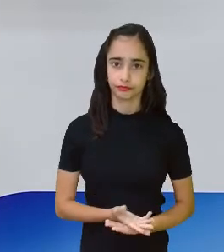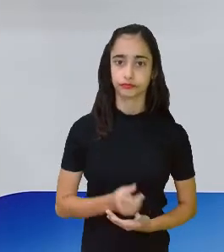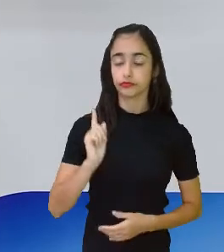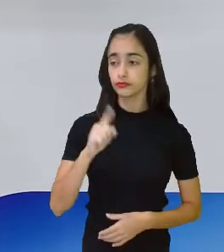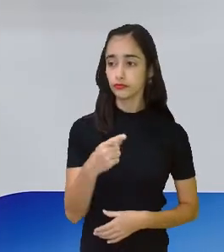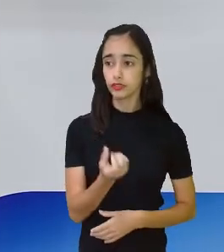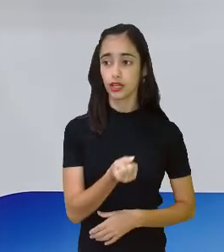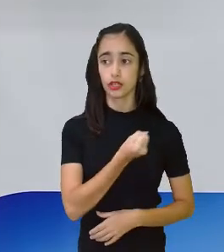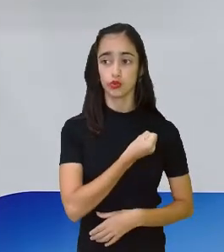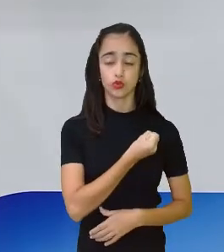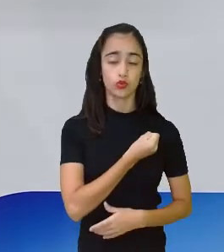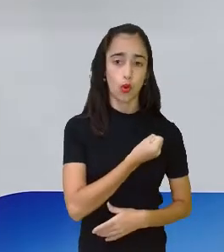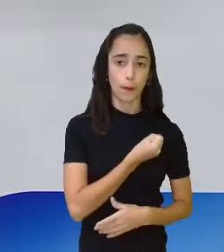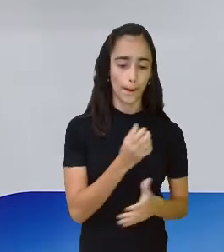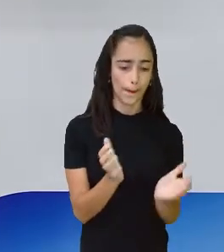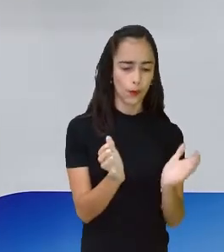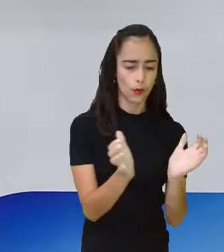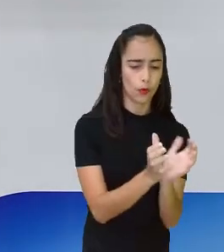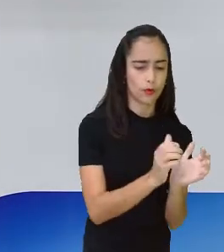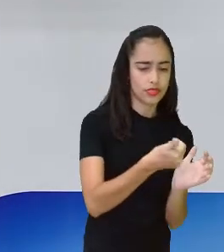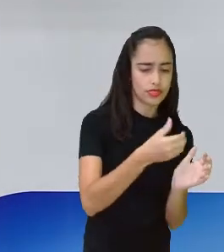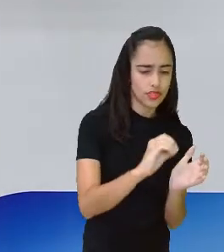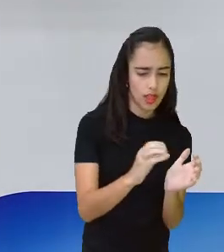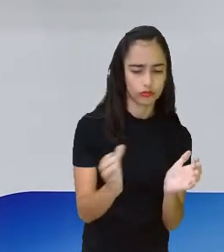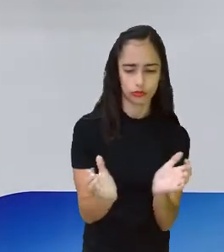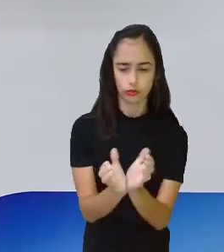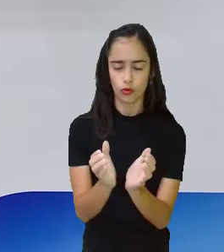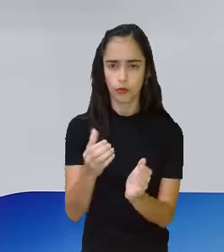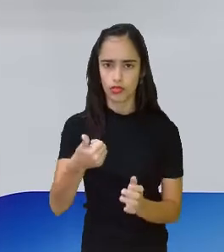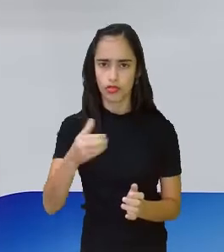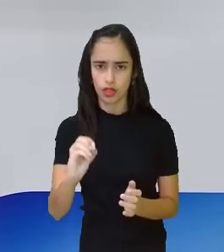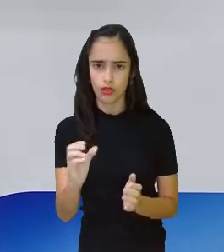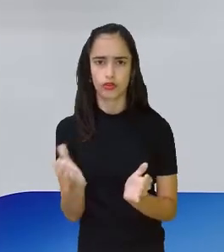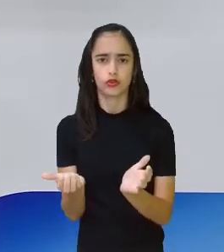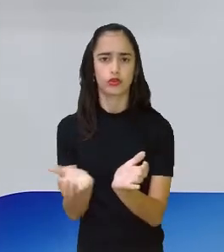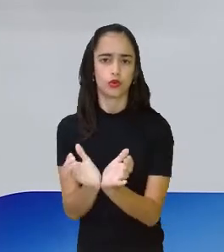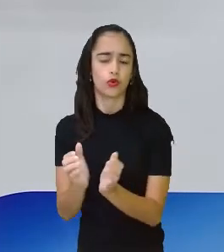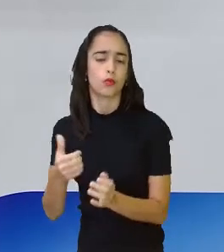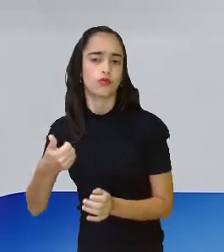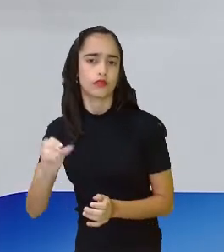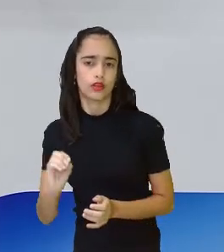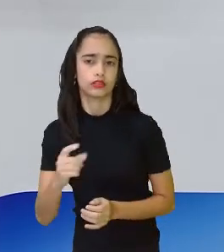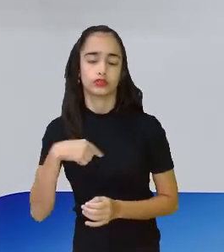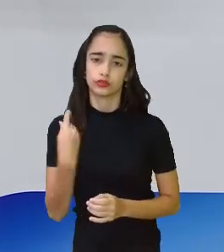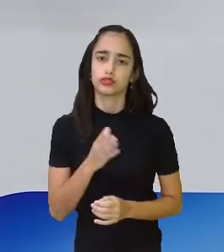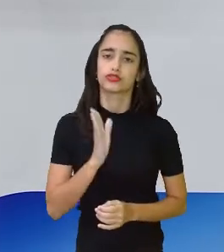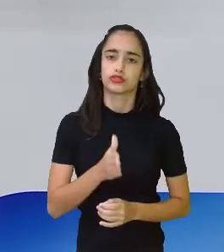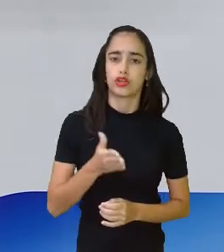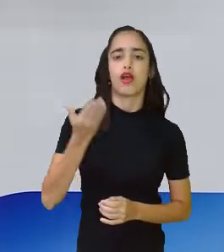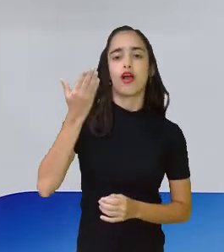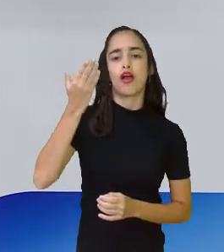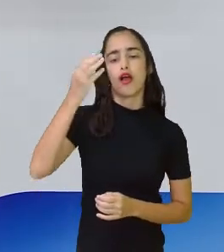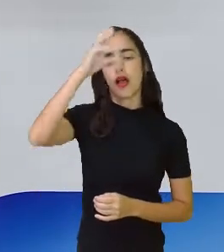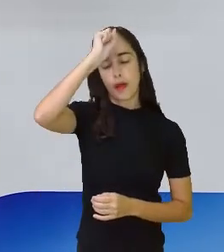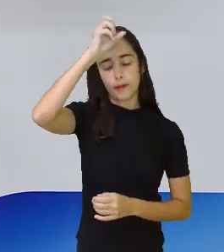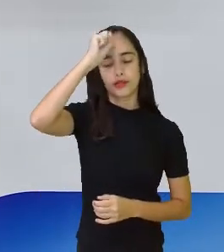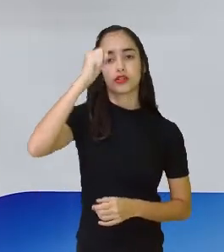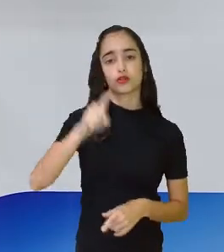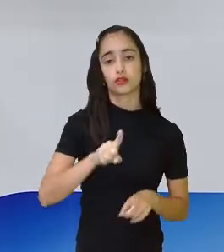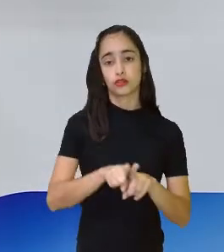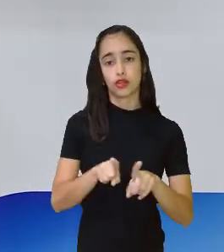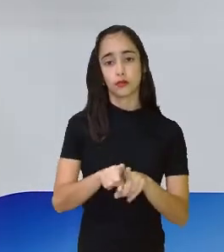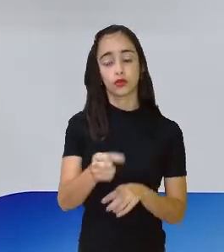de 10 em 10, né? Agrupamento de 10 em 10. Isso a gente já aprendeu com os números naturais. Com os